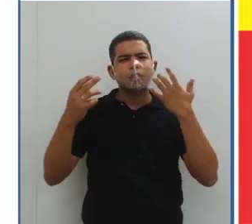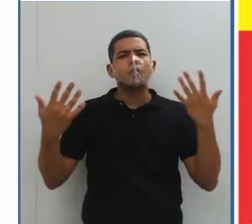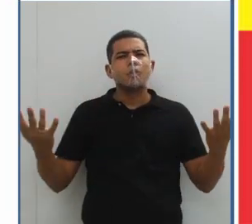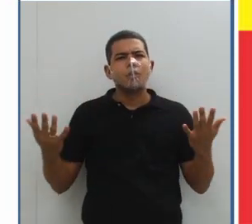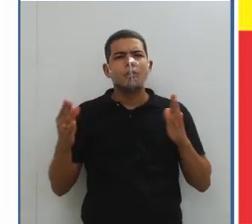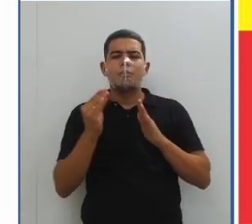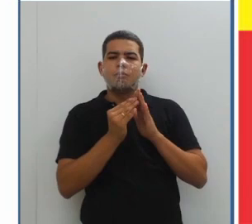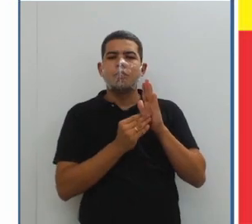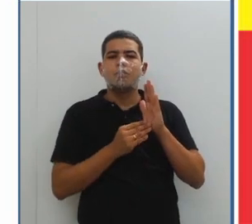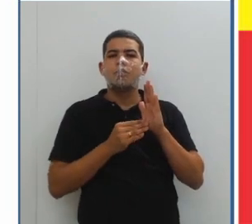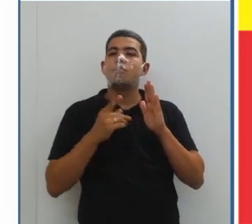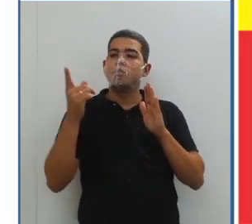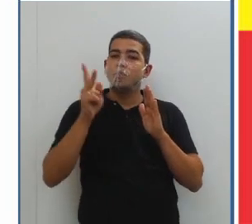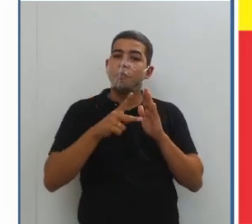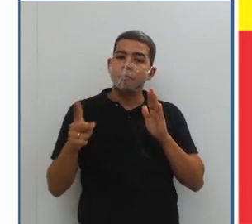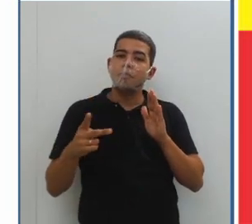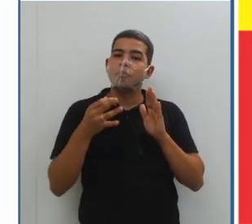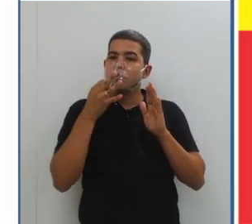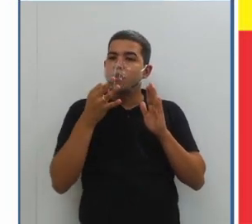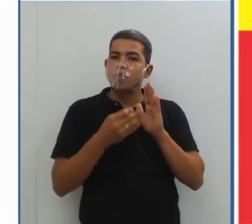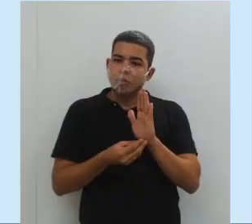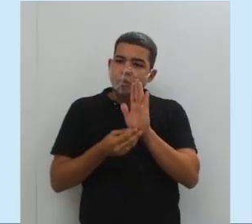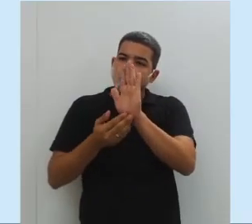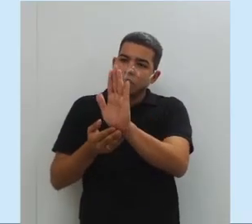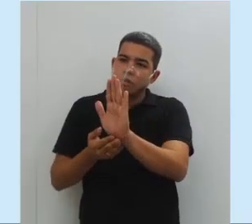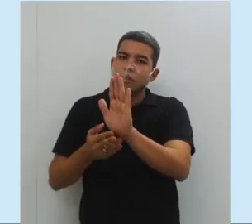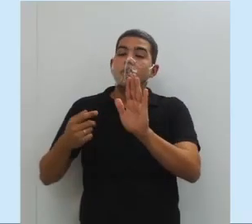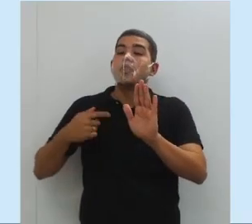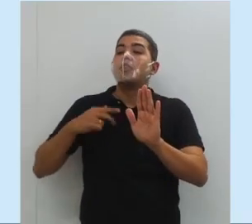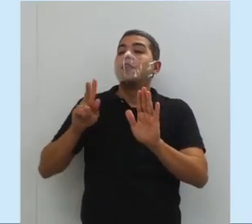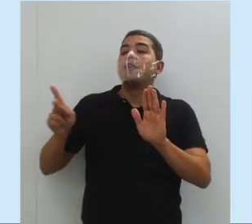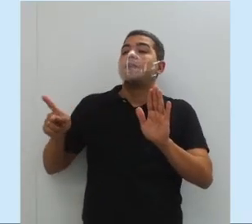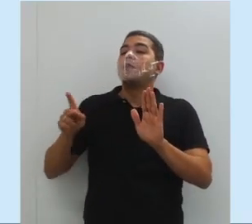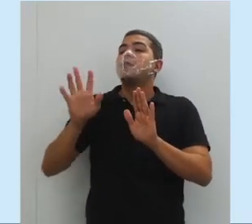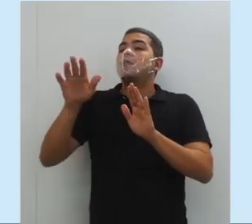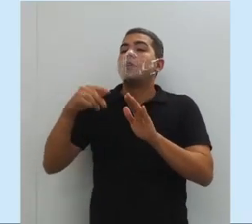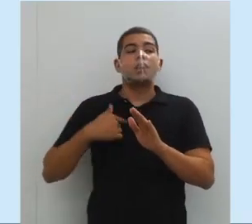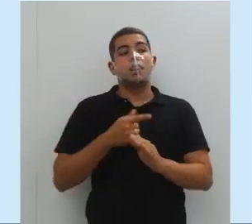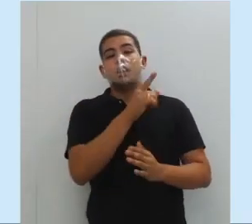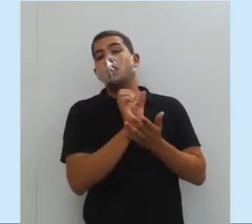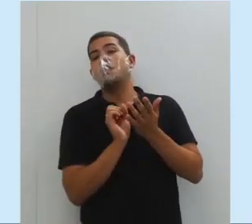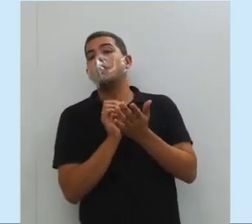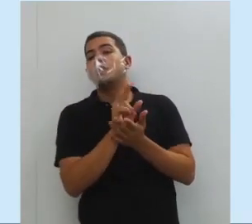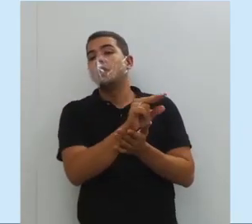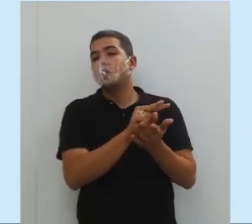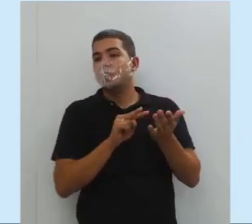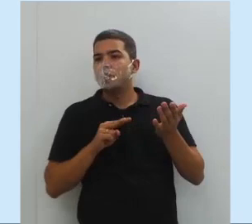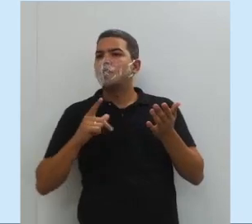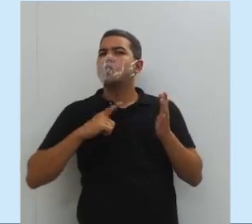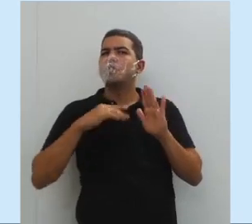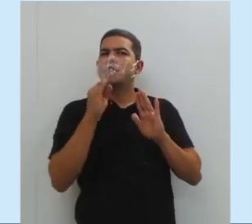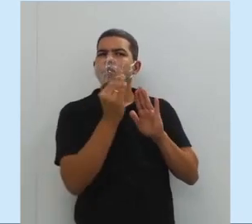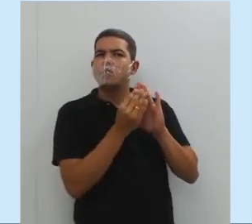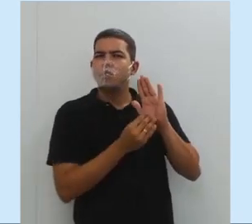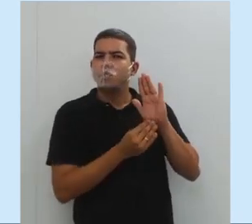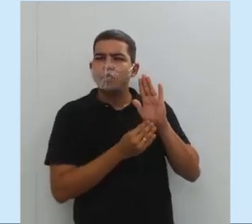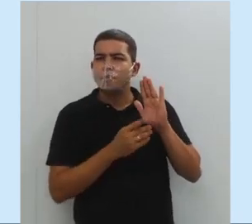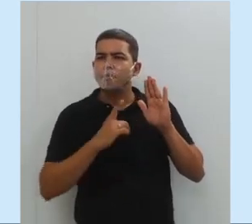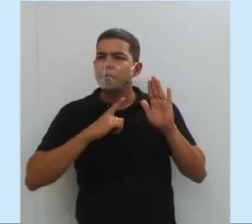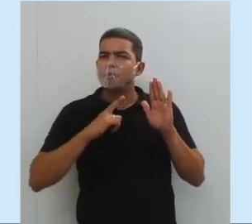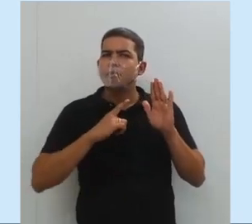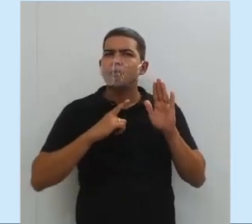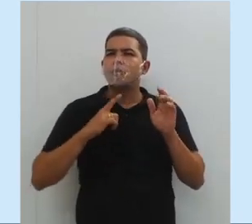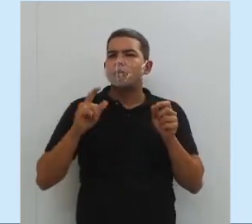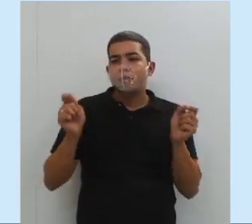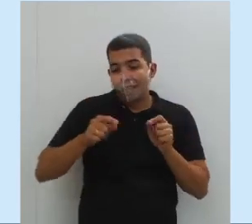Leve isso como sugestão para o seu professor. Professor, eu assisti a aula de EducaPE e a professora Sueli pediu para a gente fazer uma listagem, de repente a